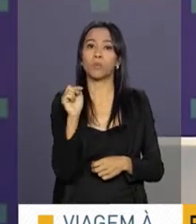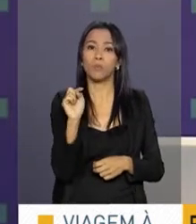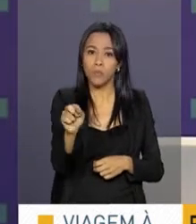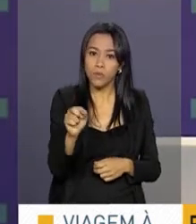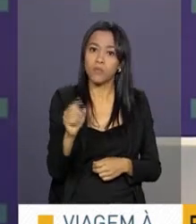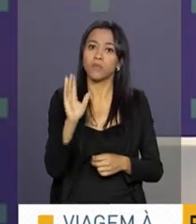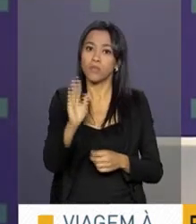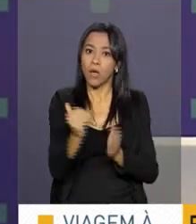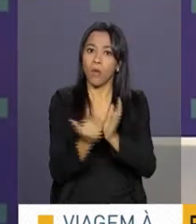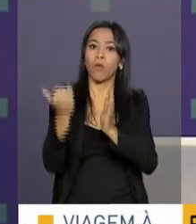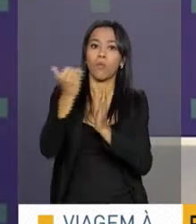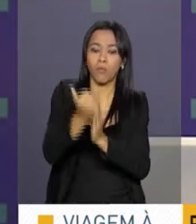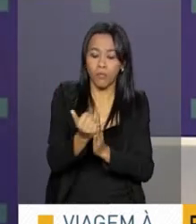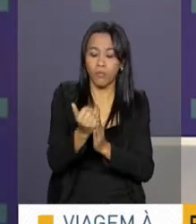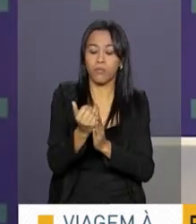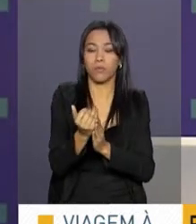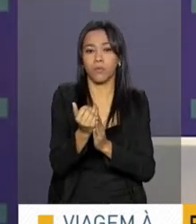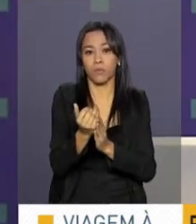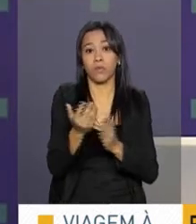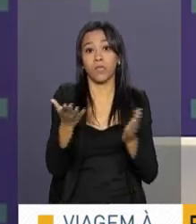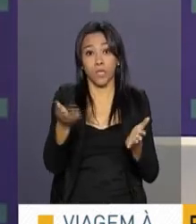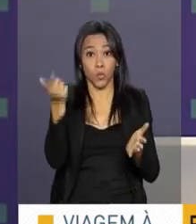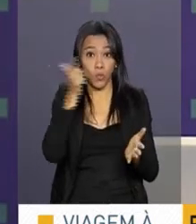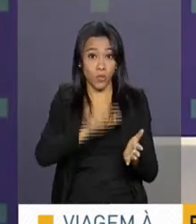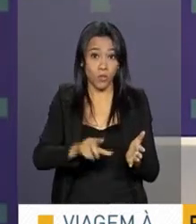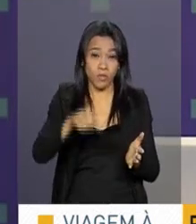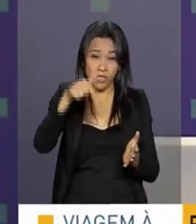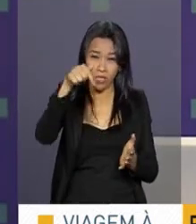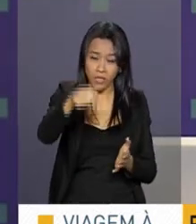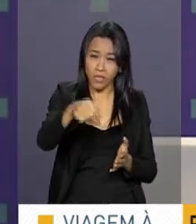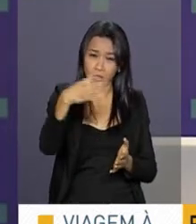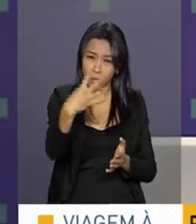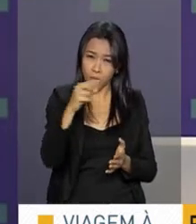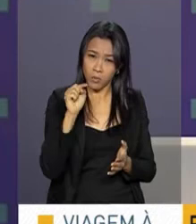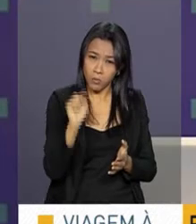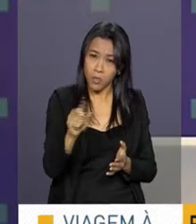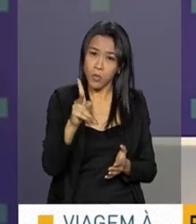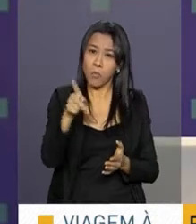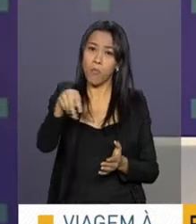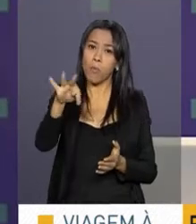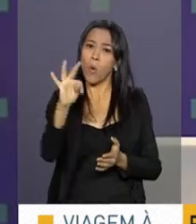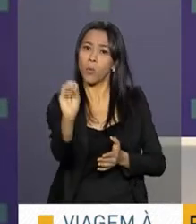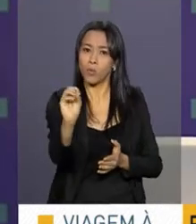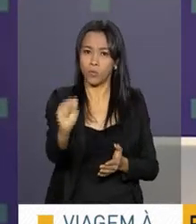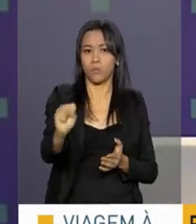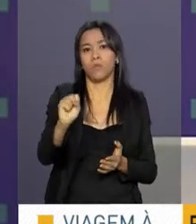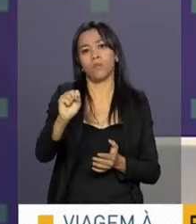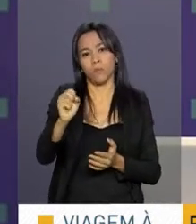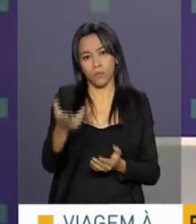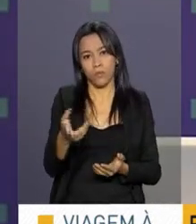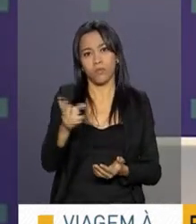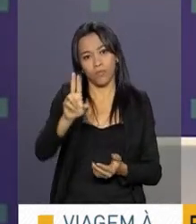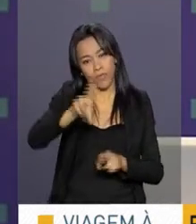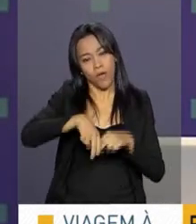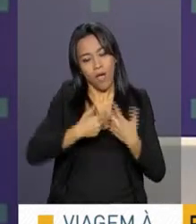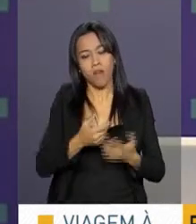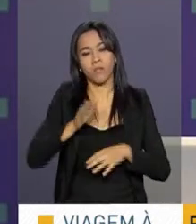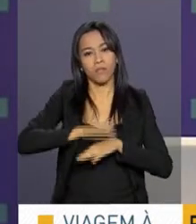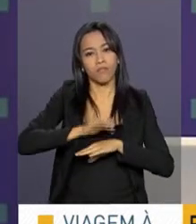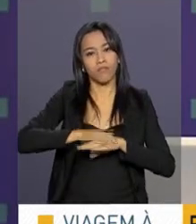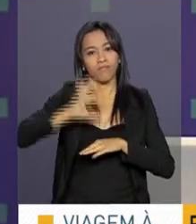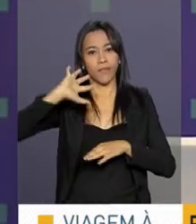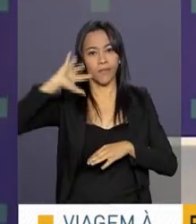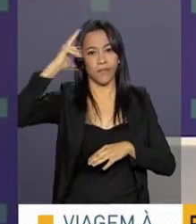pontos agora, tendo, inclusive, alcançado 74 mil pontos recentemente, em virtude, principalmente, das decisões a